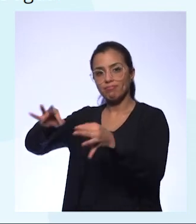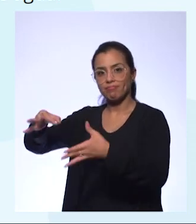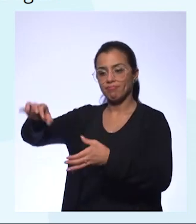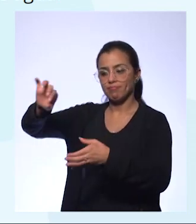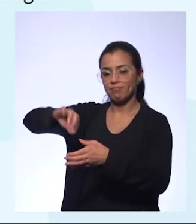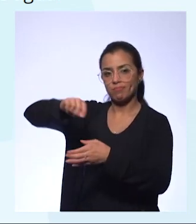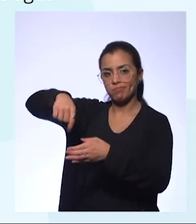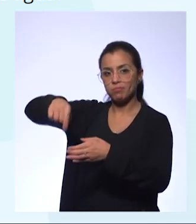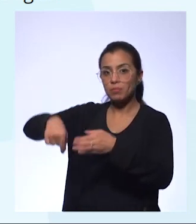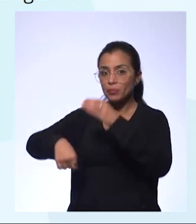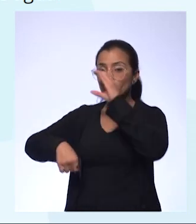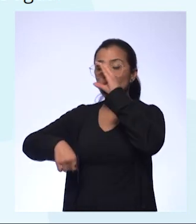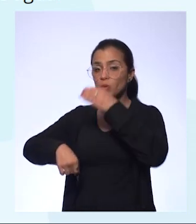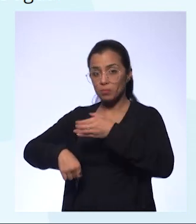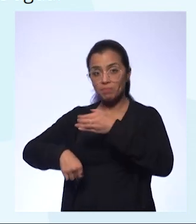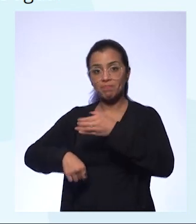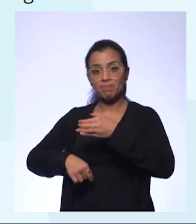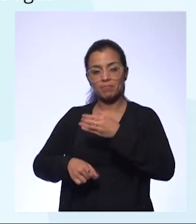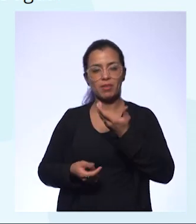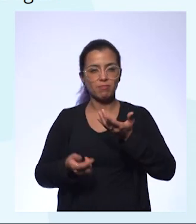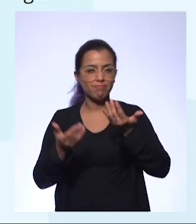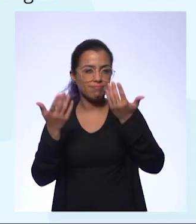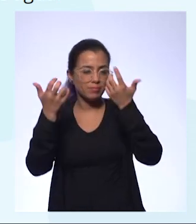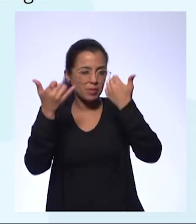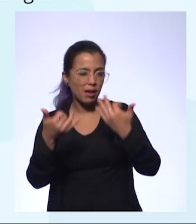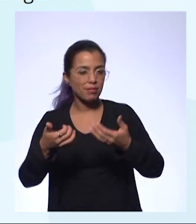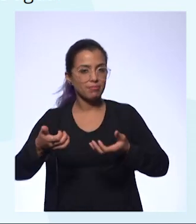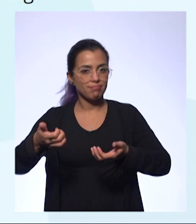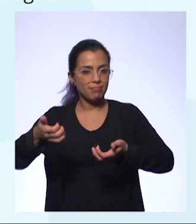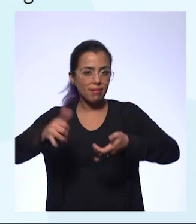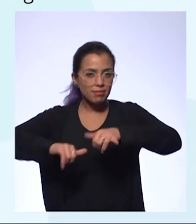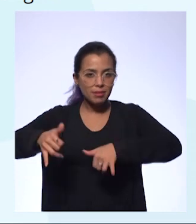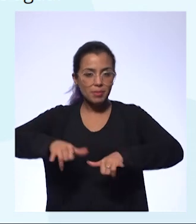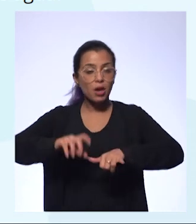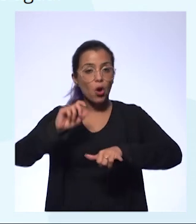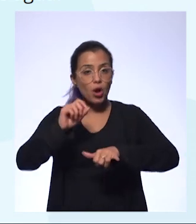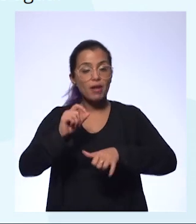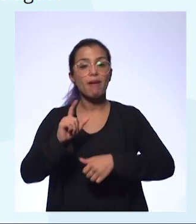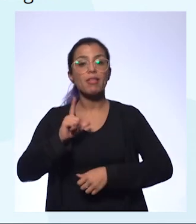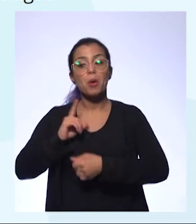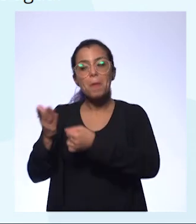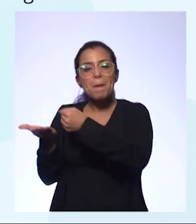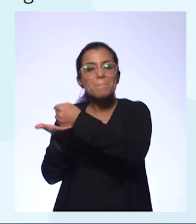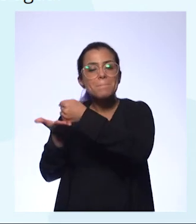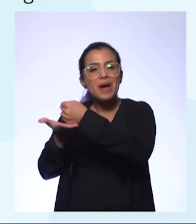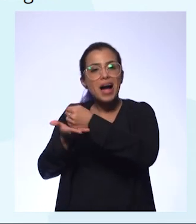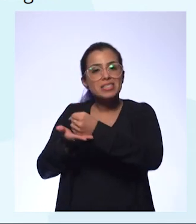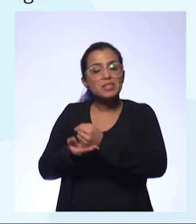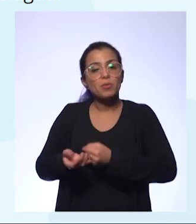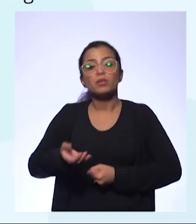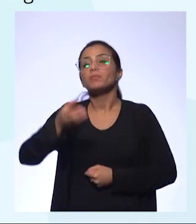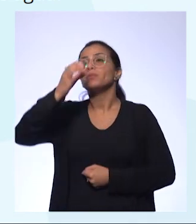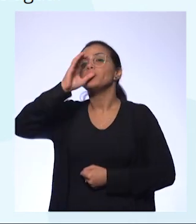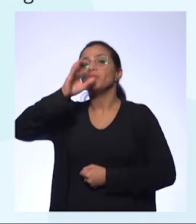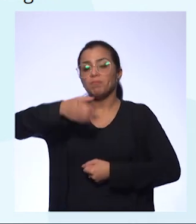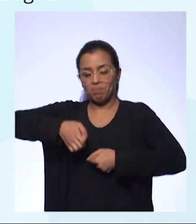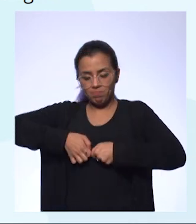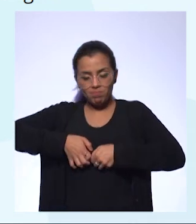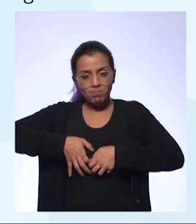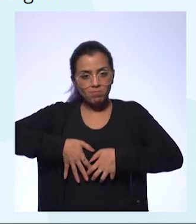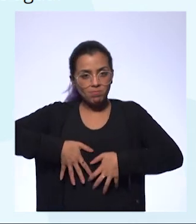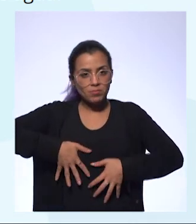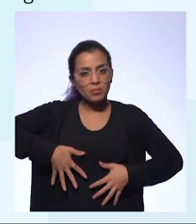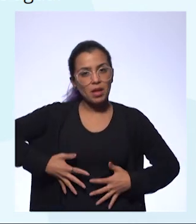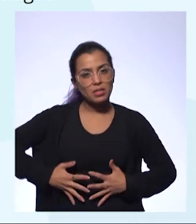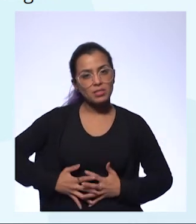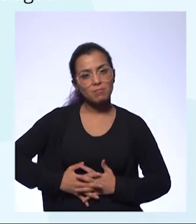esse antiácido, na química é uma base. E essa base ela vai sofrer dissociação e vai liberar, no caso